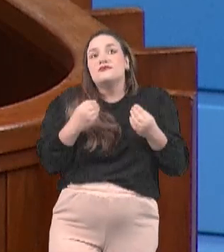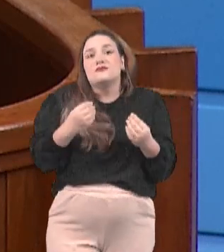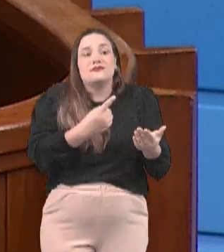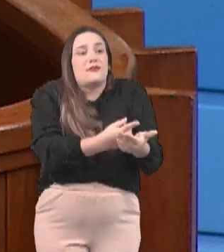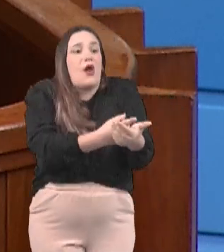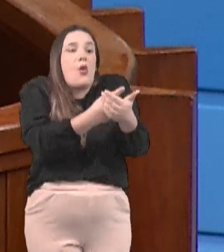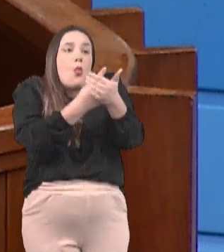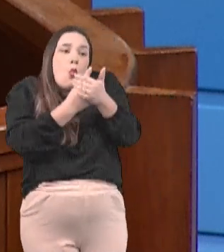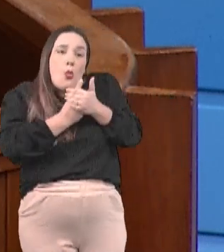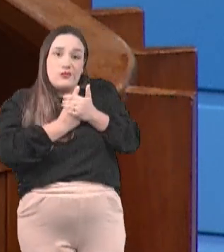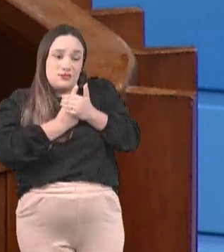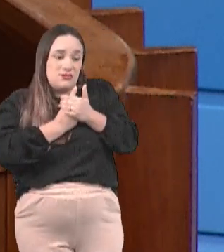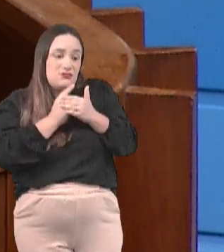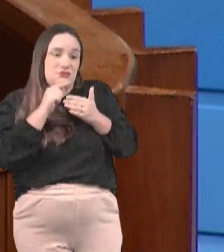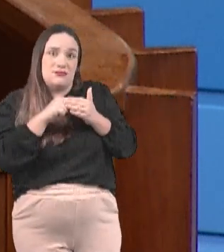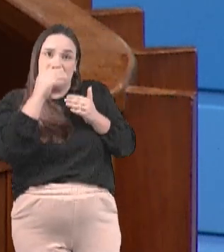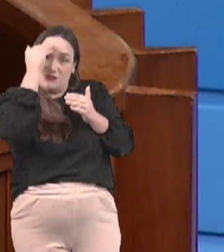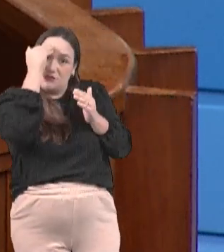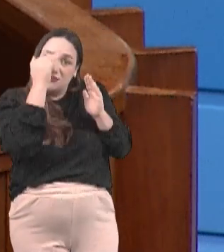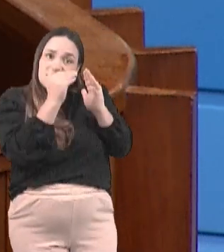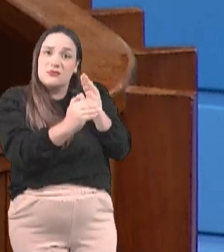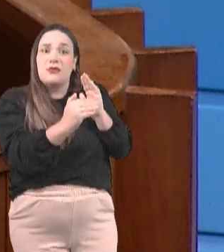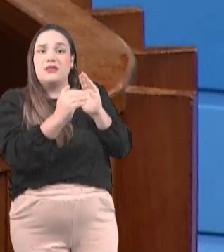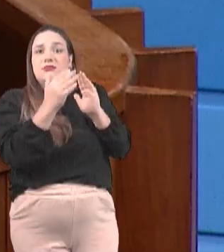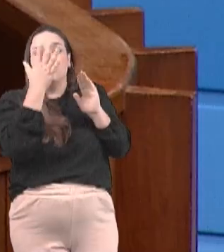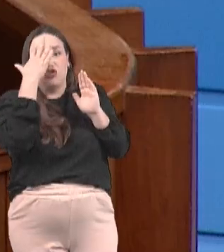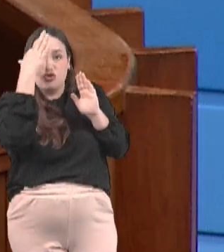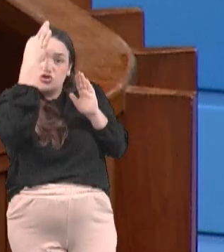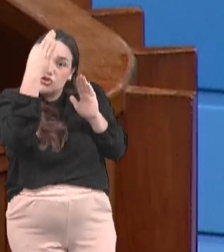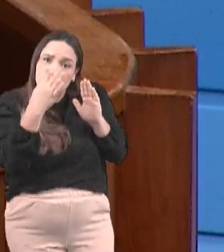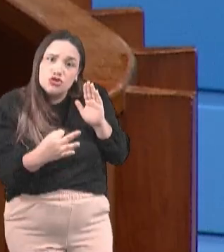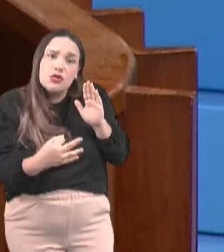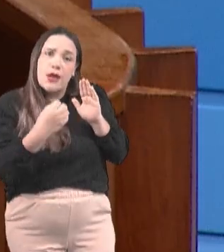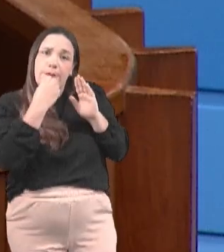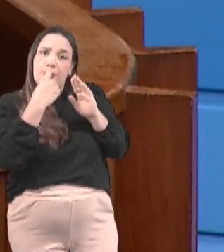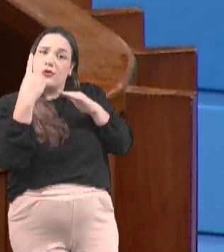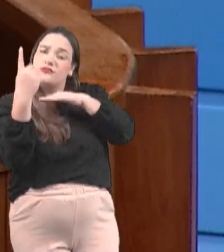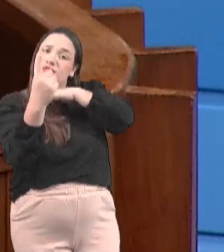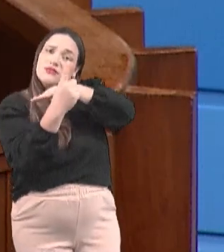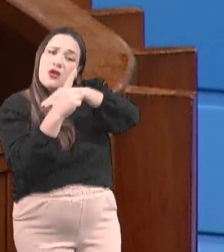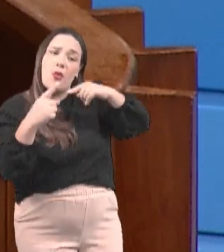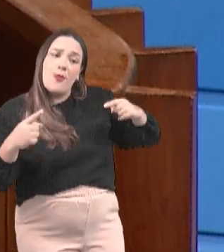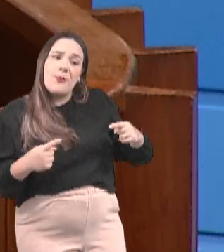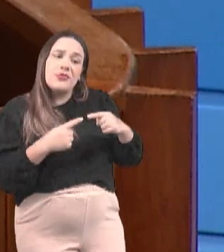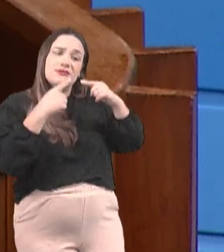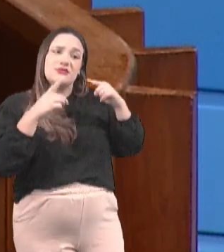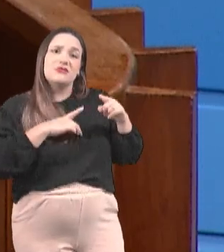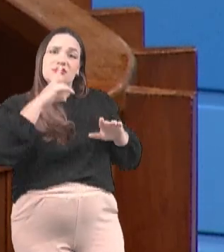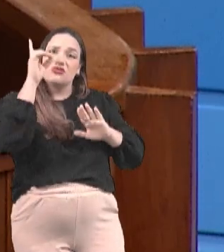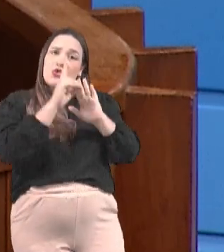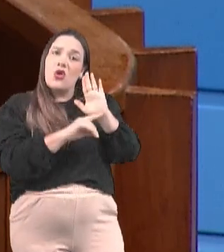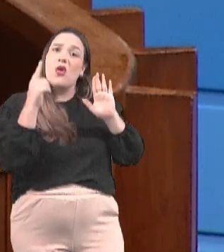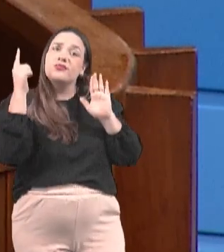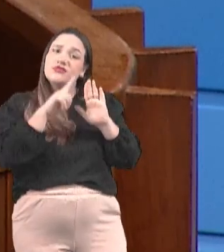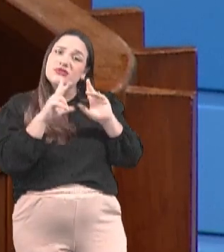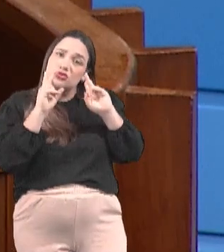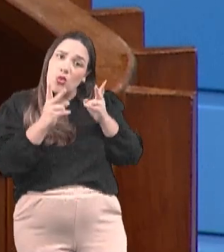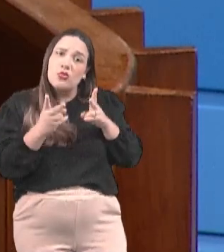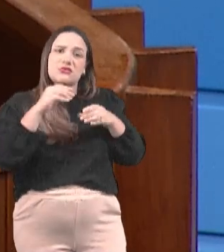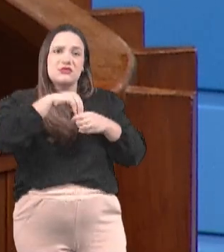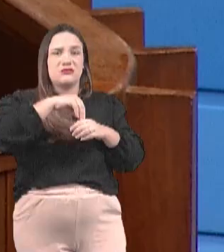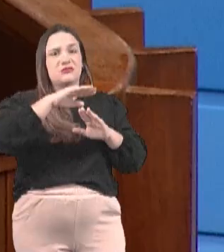essas crianças com respeito, com dignidade, dar a elas condições que elas têm o direito de permanecer na sala de